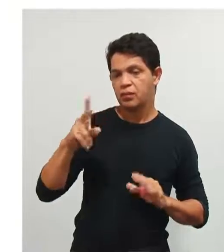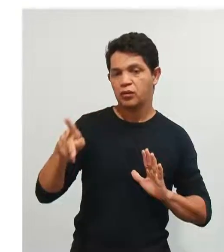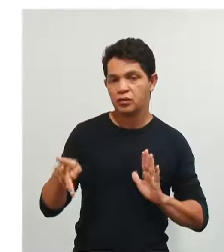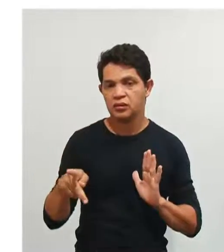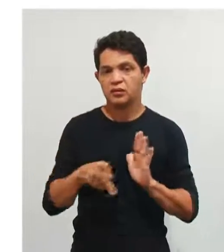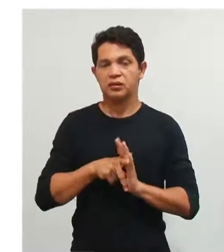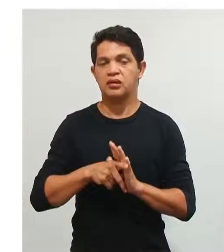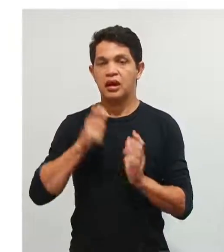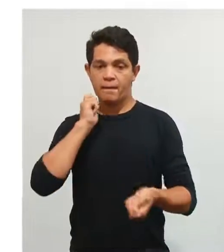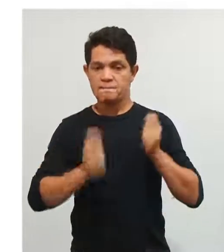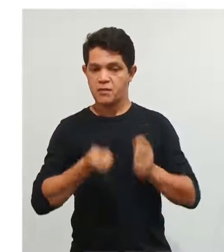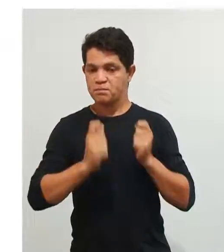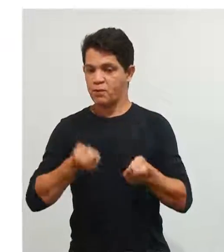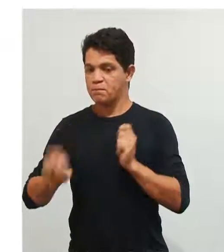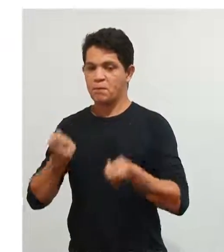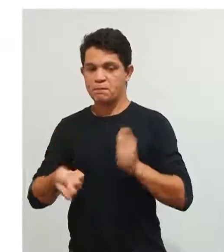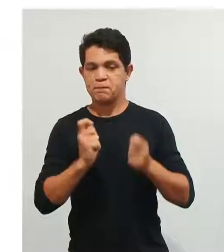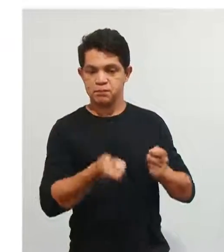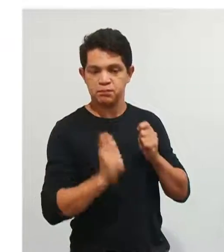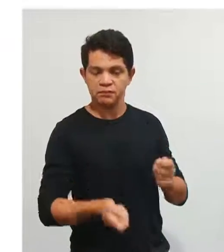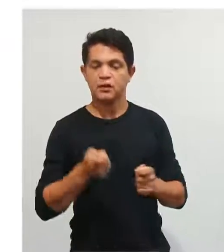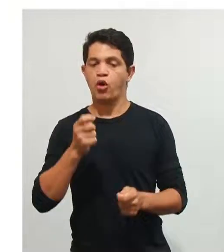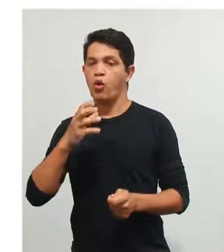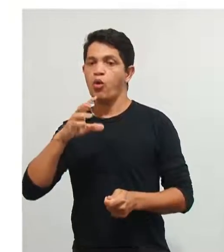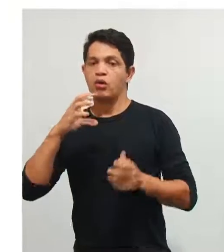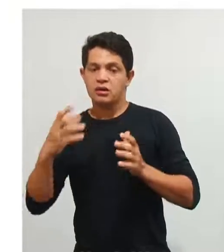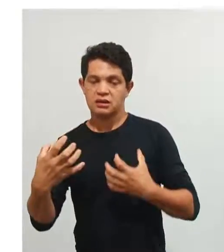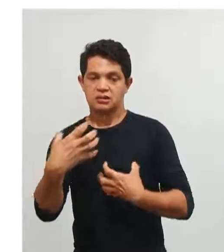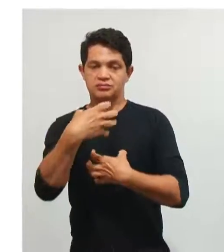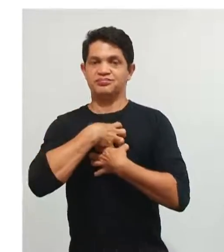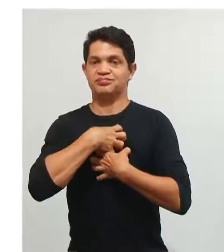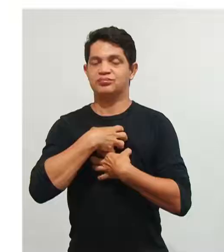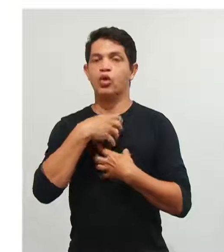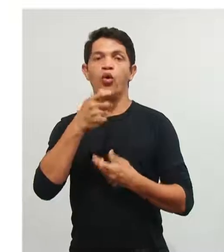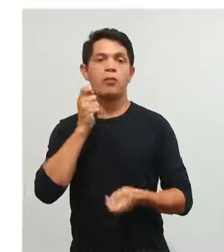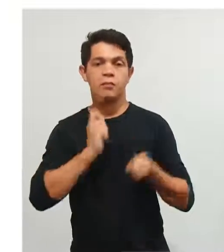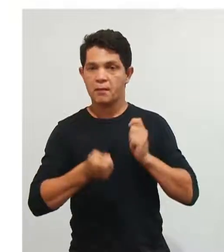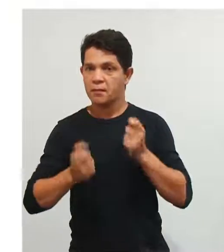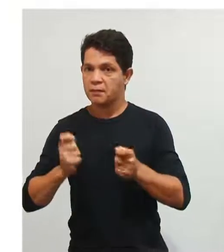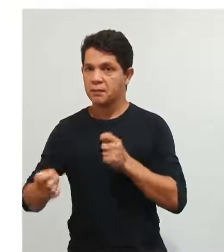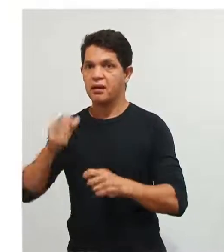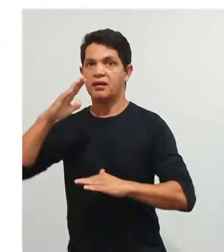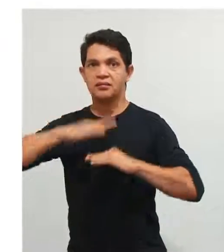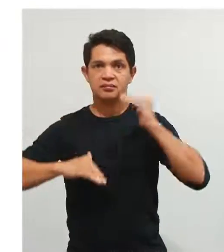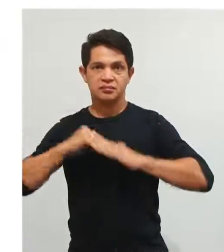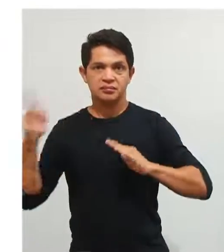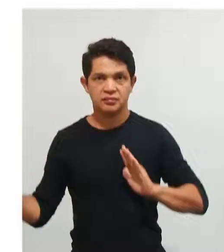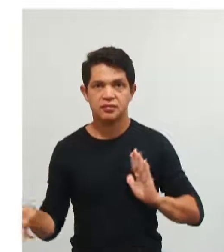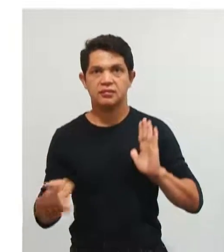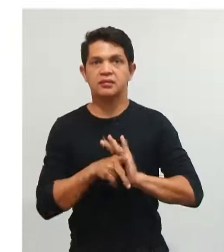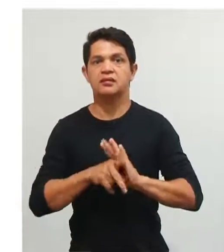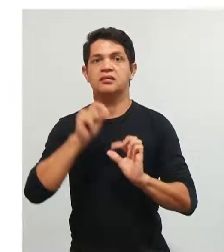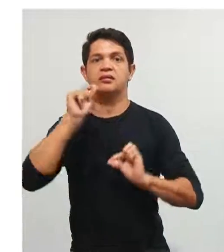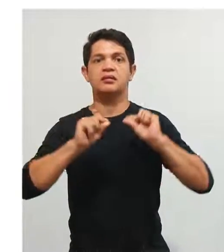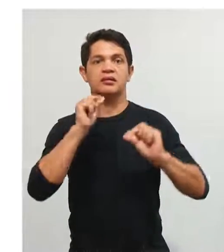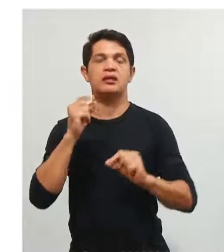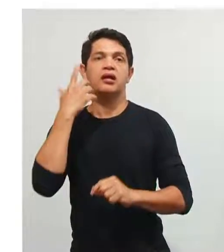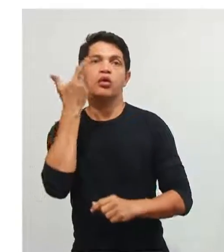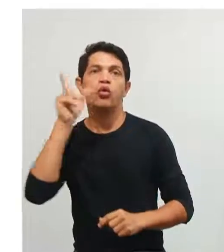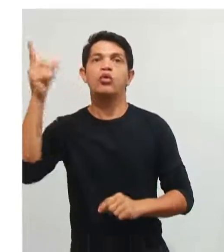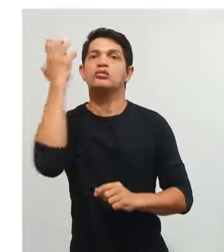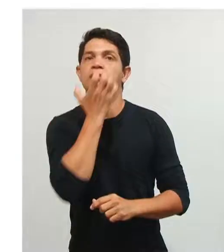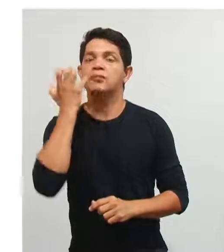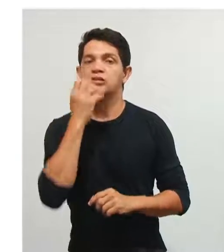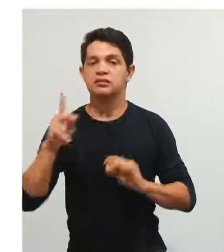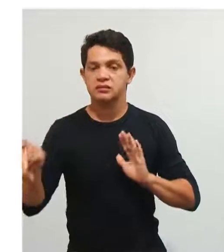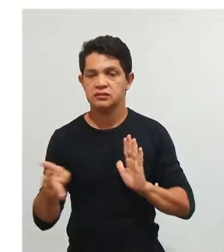de tambor tocado com as mãos, feito com um tronco escavado e oco. Para tocar a música do